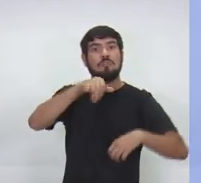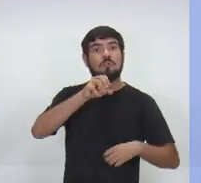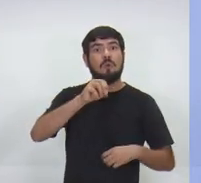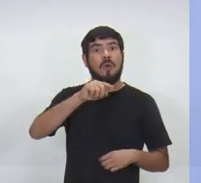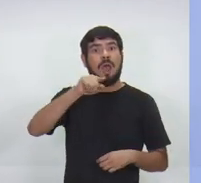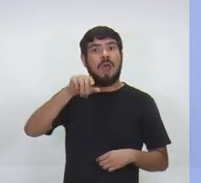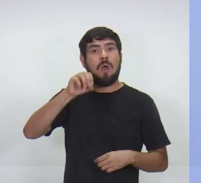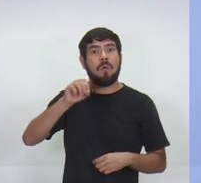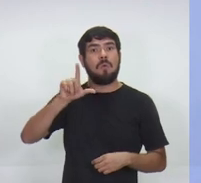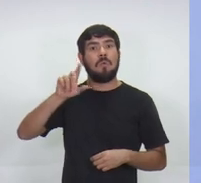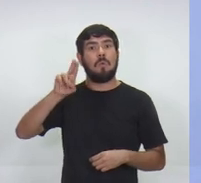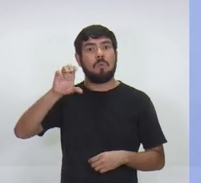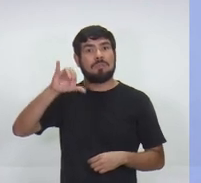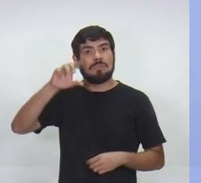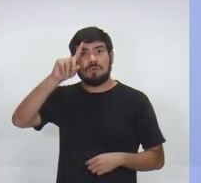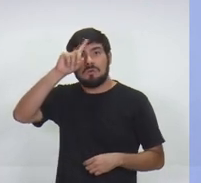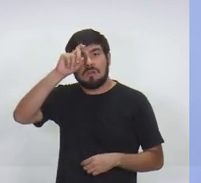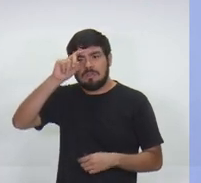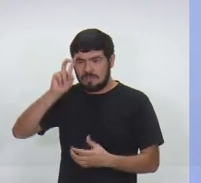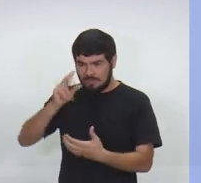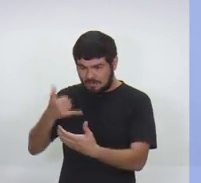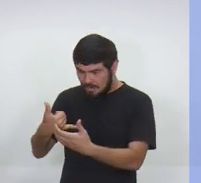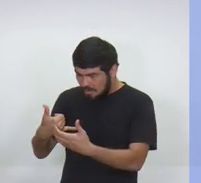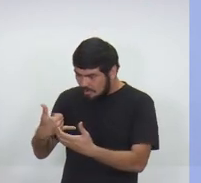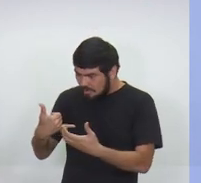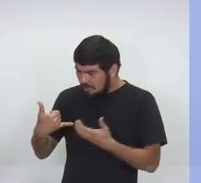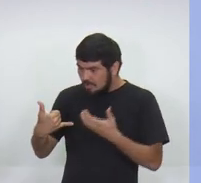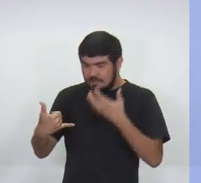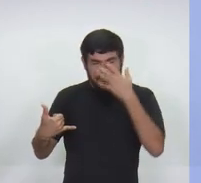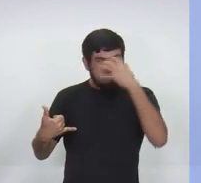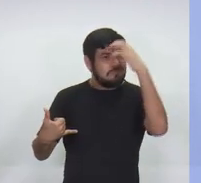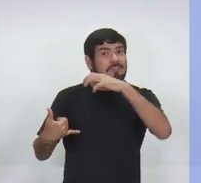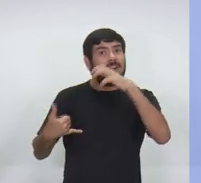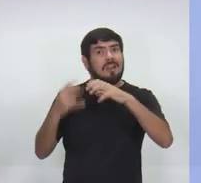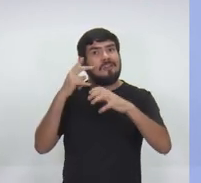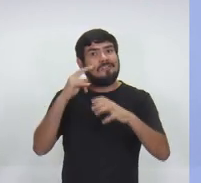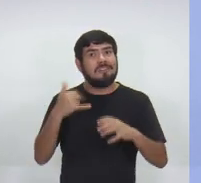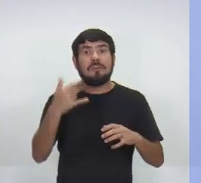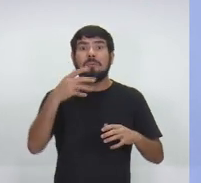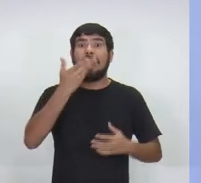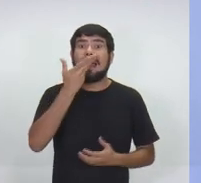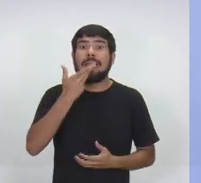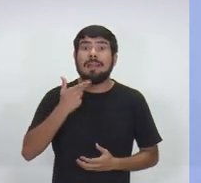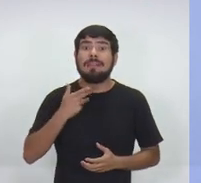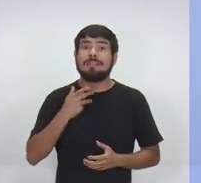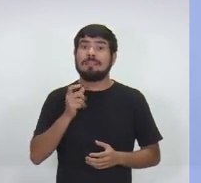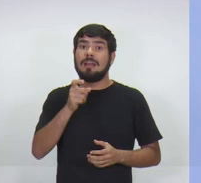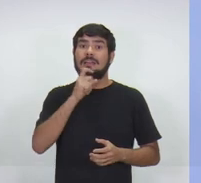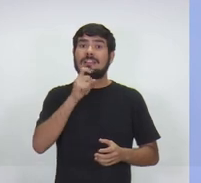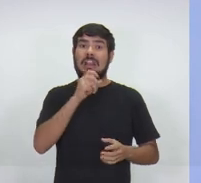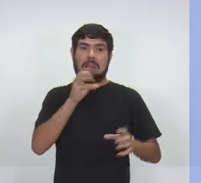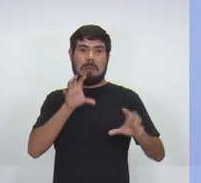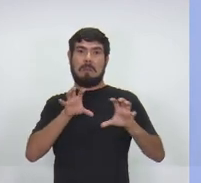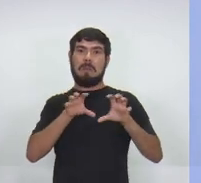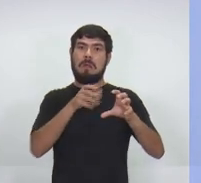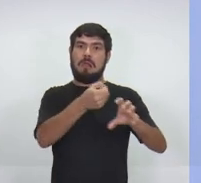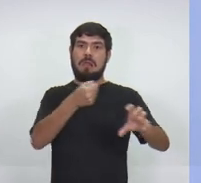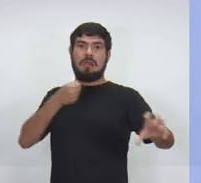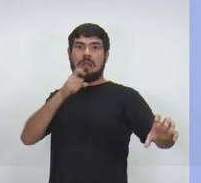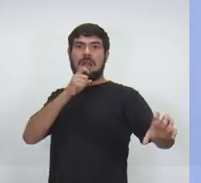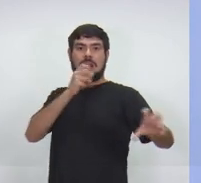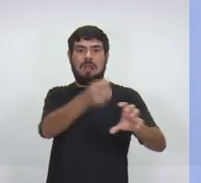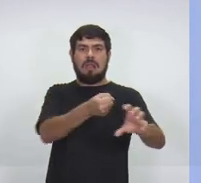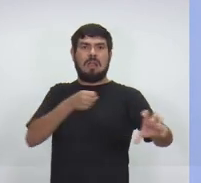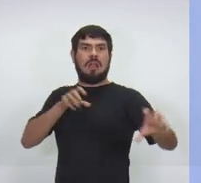via uma imagem de uma criança sendo colocar na geladeira da maternidade ana braga não creio que